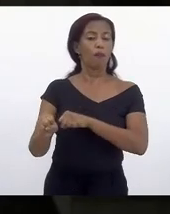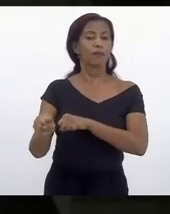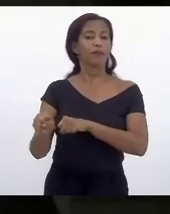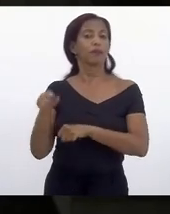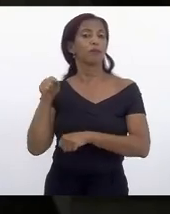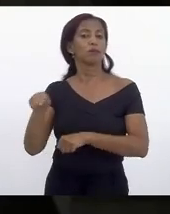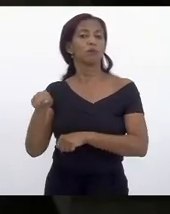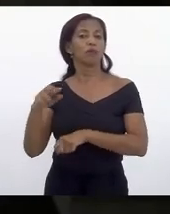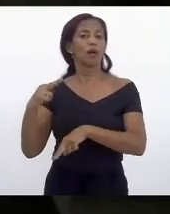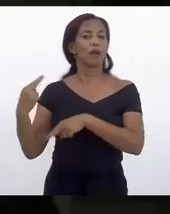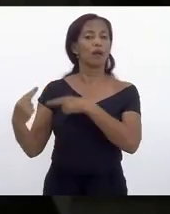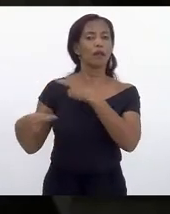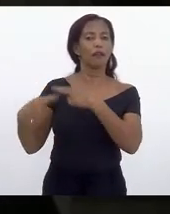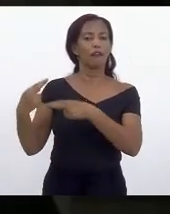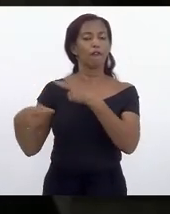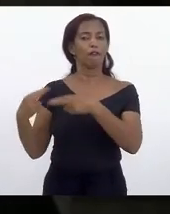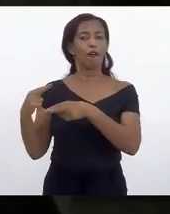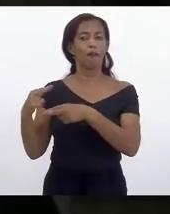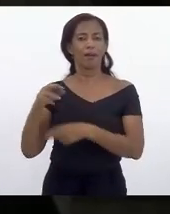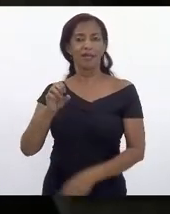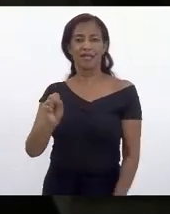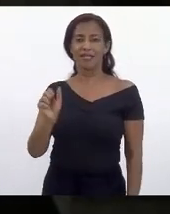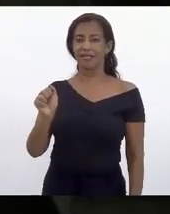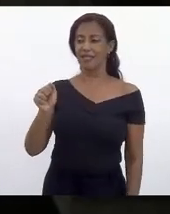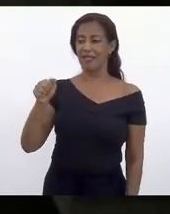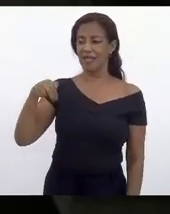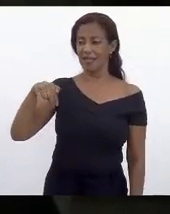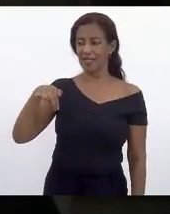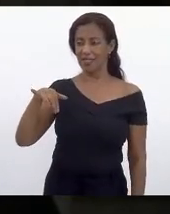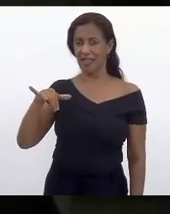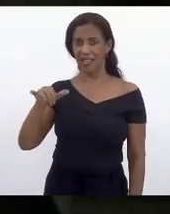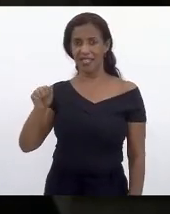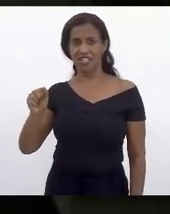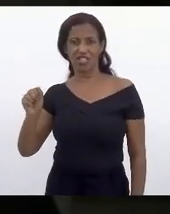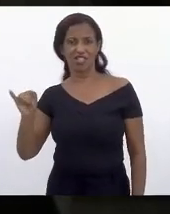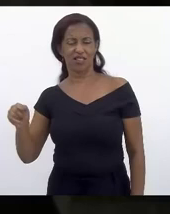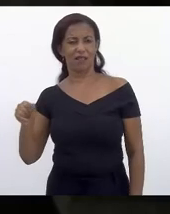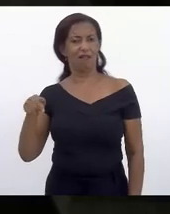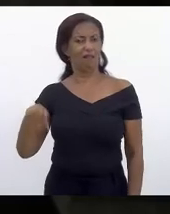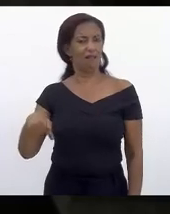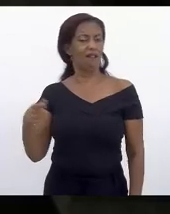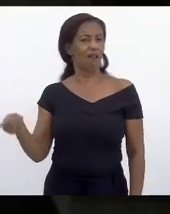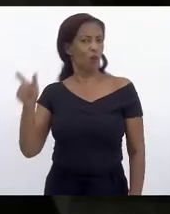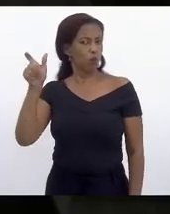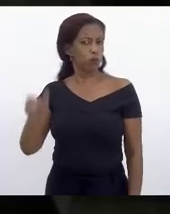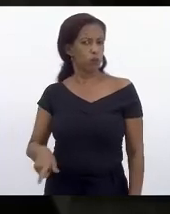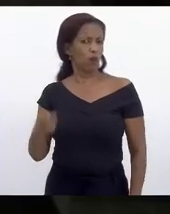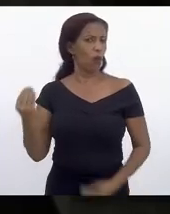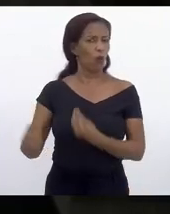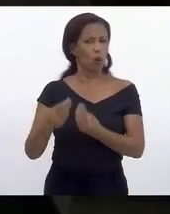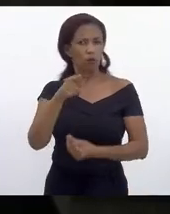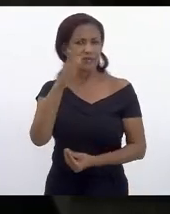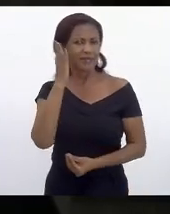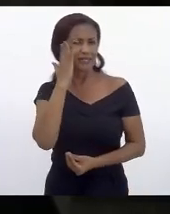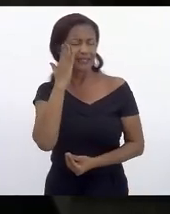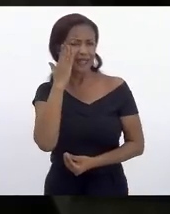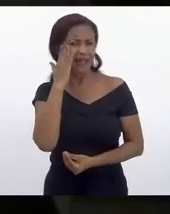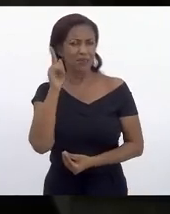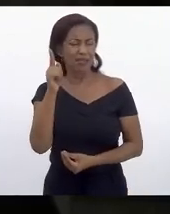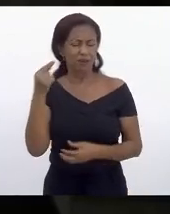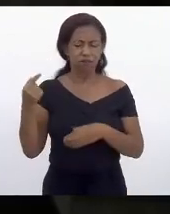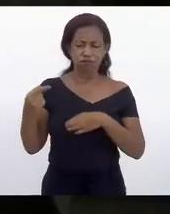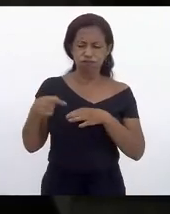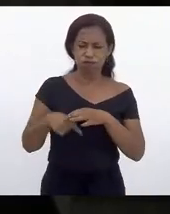chamada reforma sanitarista no Rio de Janeiro, com repercussão nacional. Gilson Cantarino, Marta, como você sabe, foi